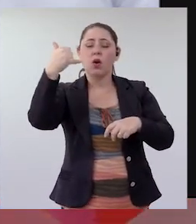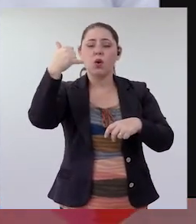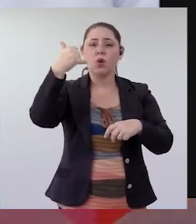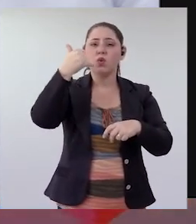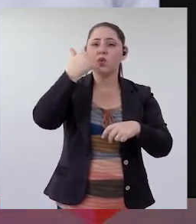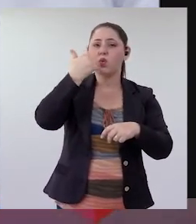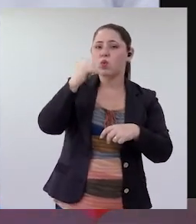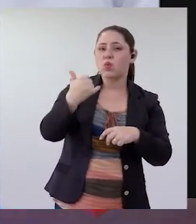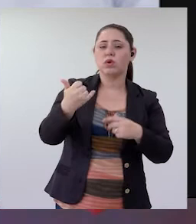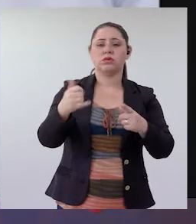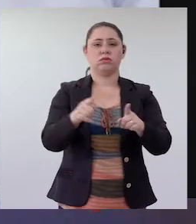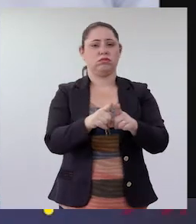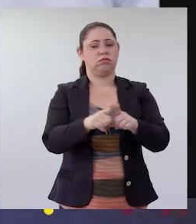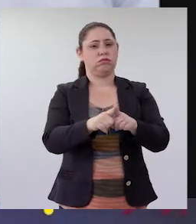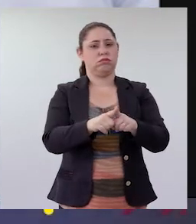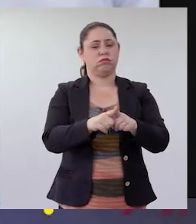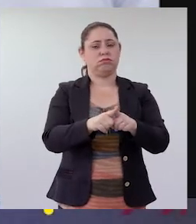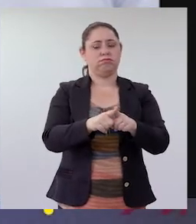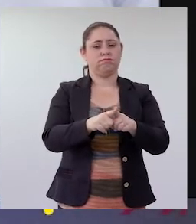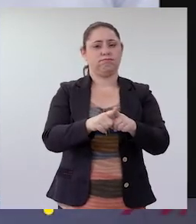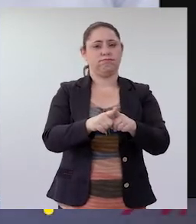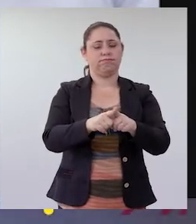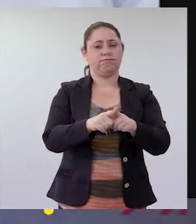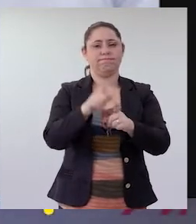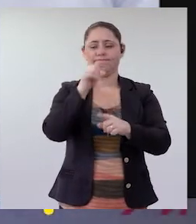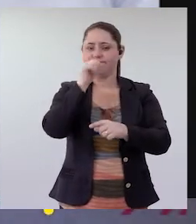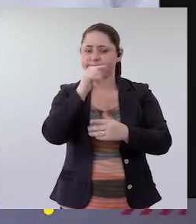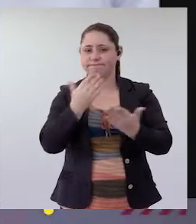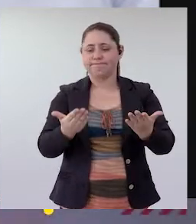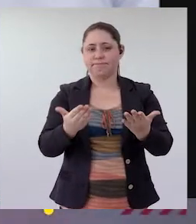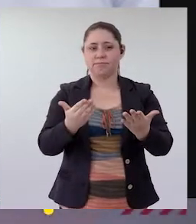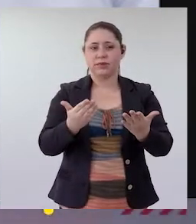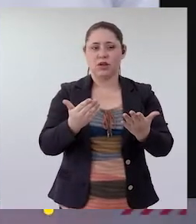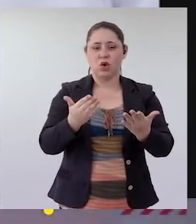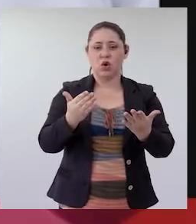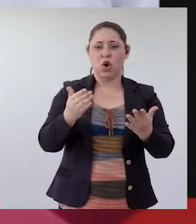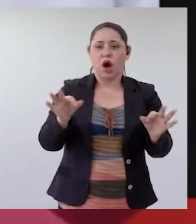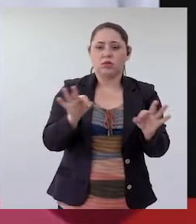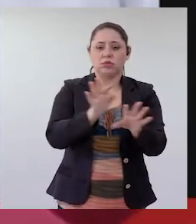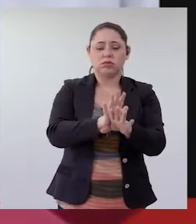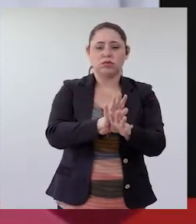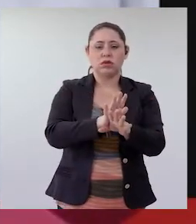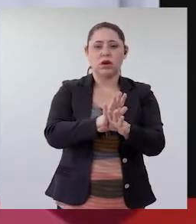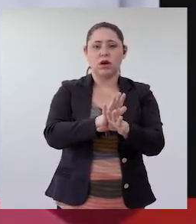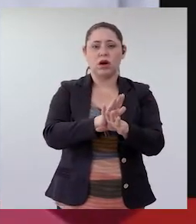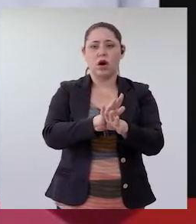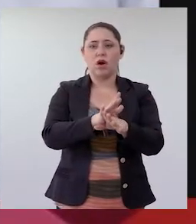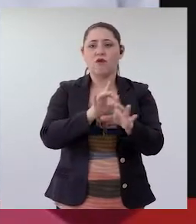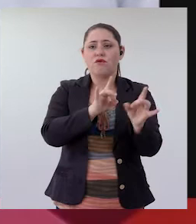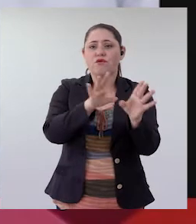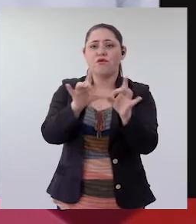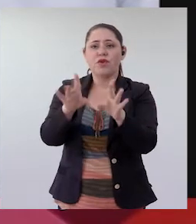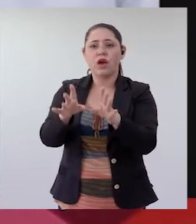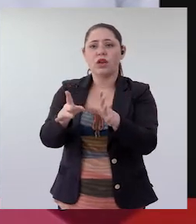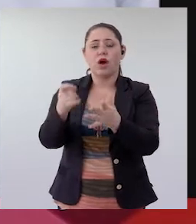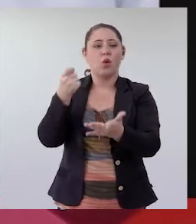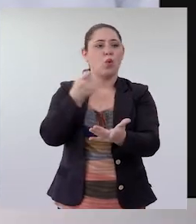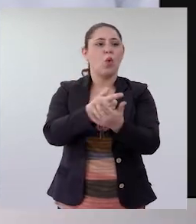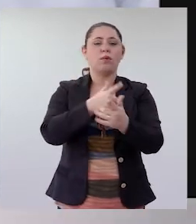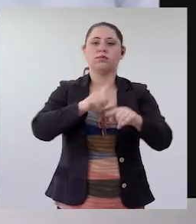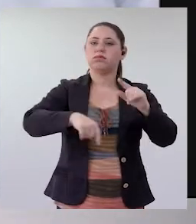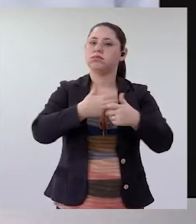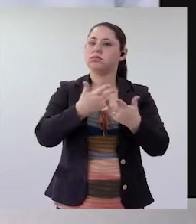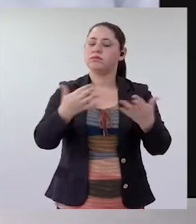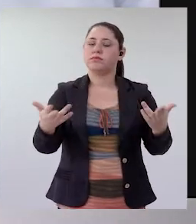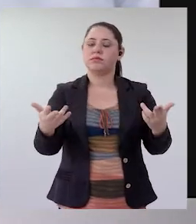luz, né, eventualmente precisavam concluir um negócio que já estava sendo feito. A pandemia também